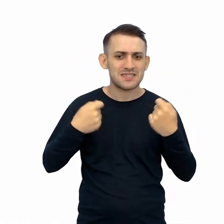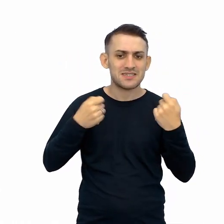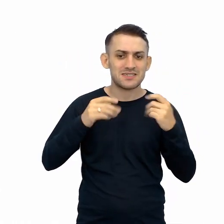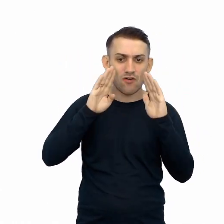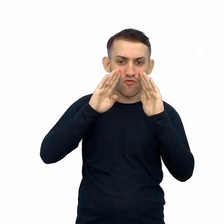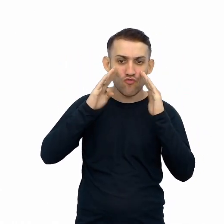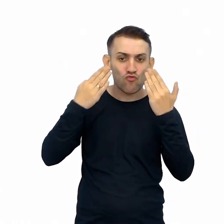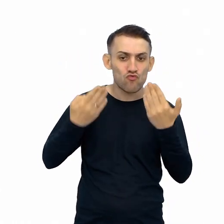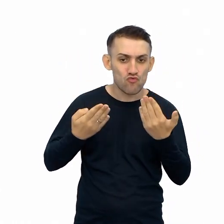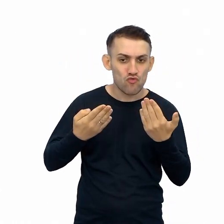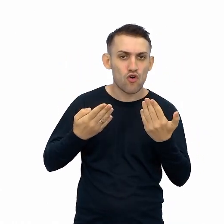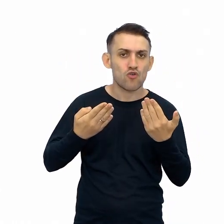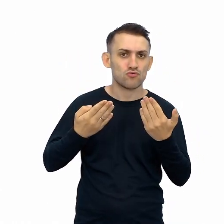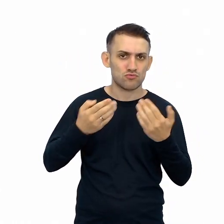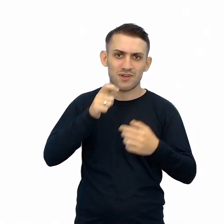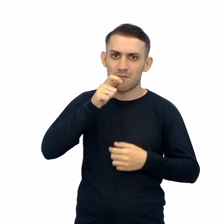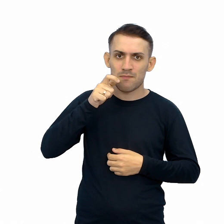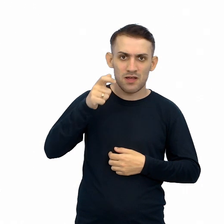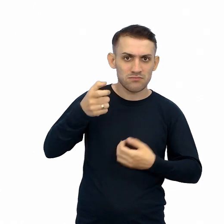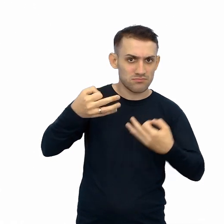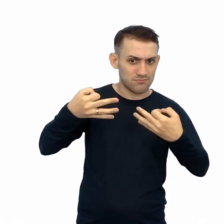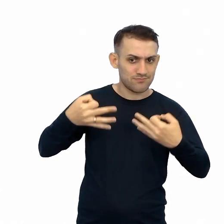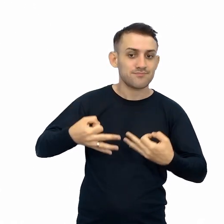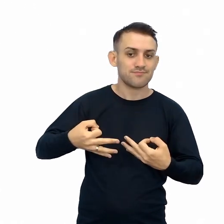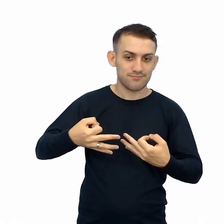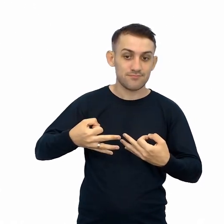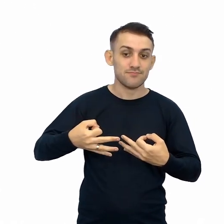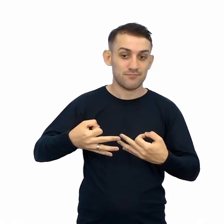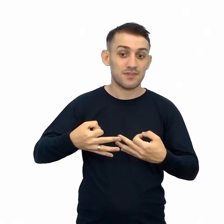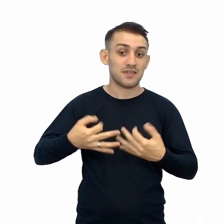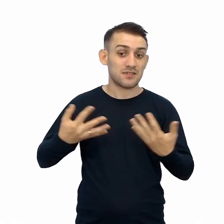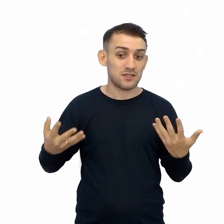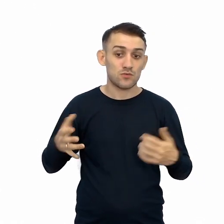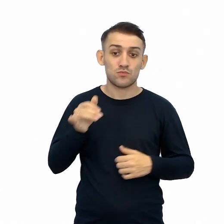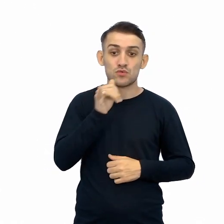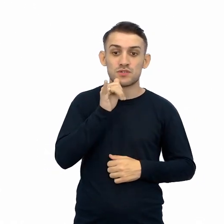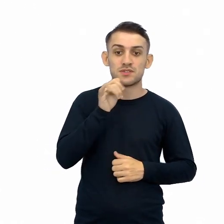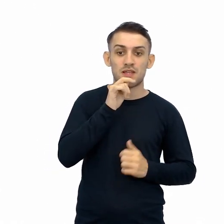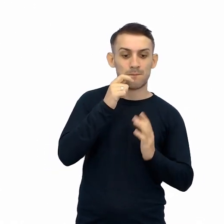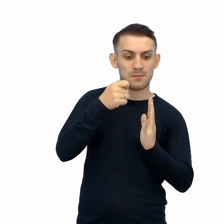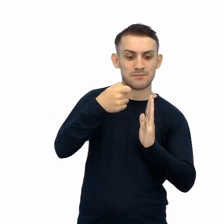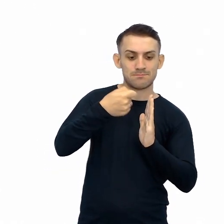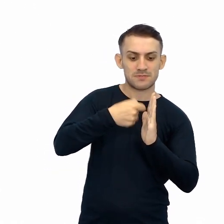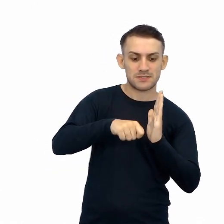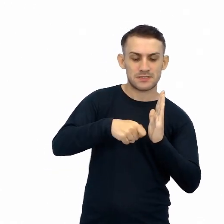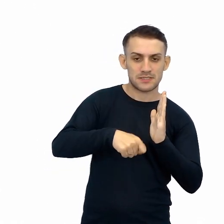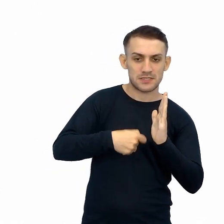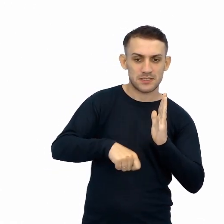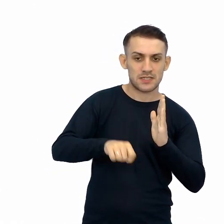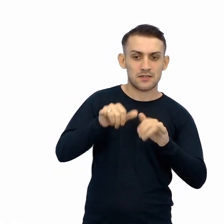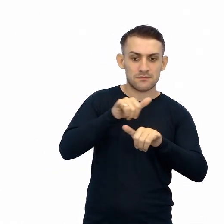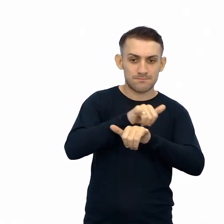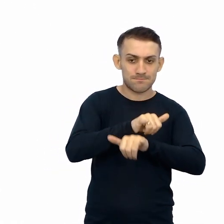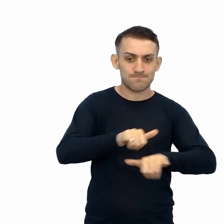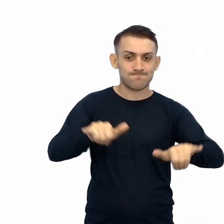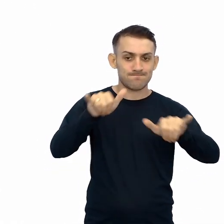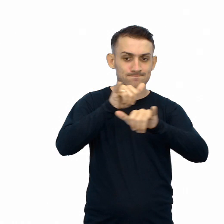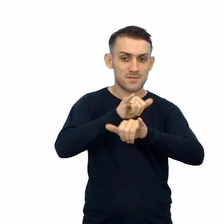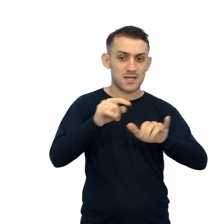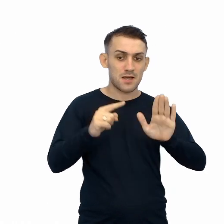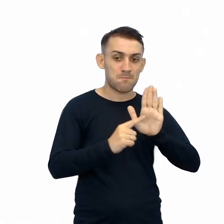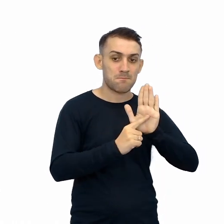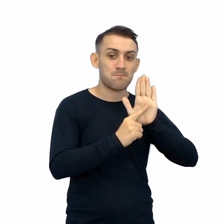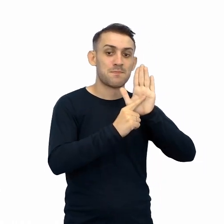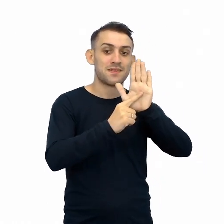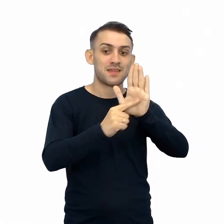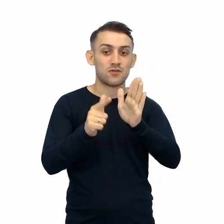na escolha das palavras. Assim, escrever uma notícia para ser apresentada em